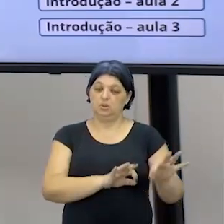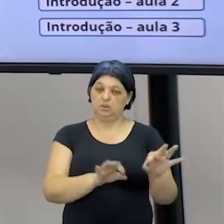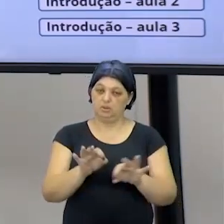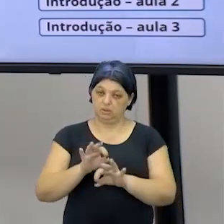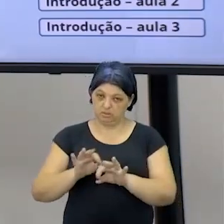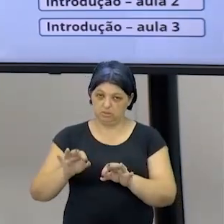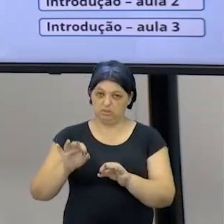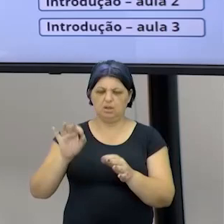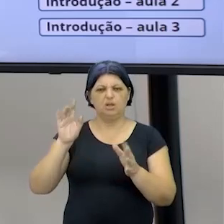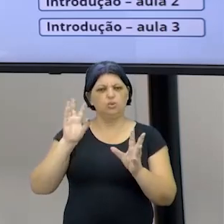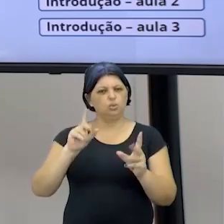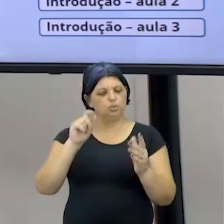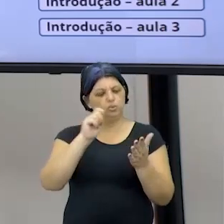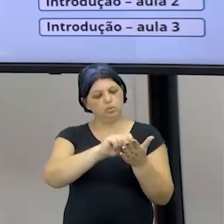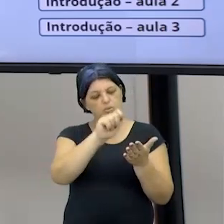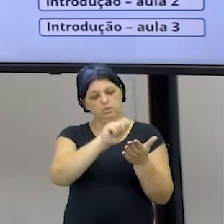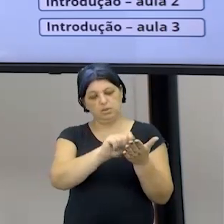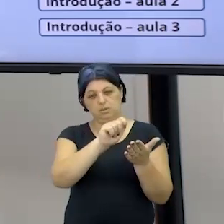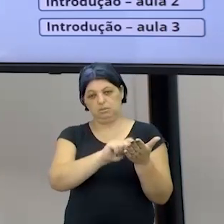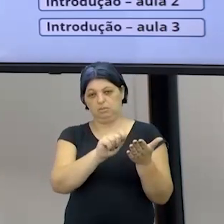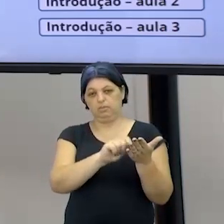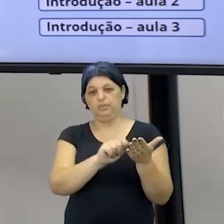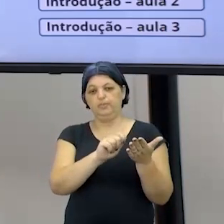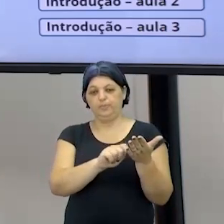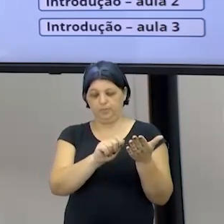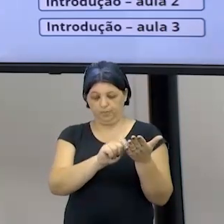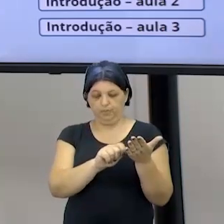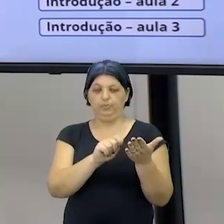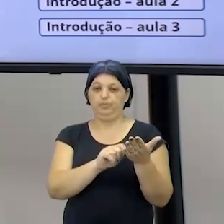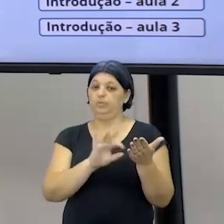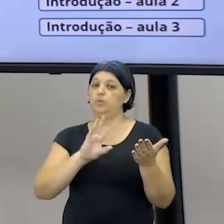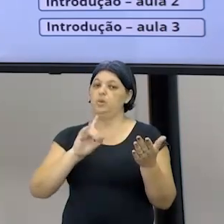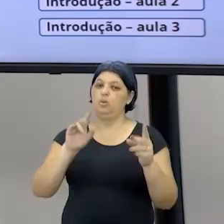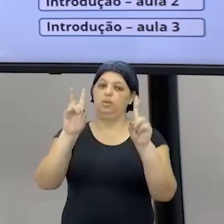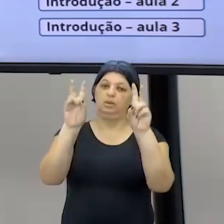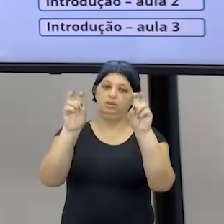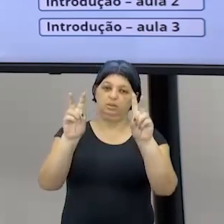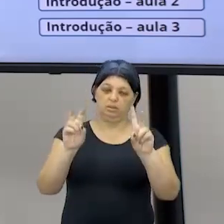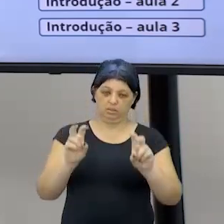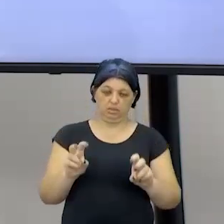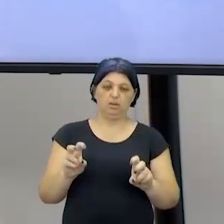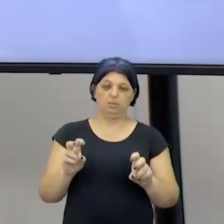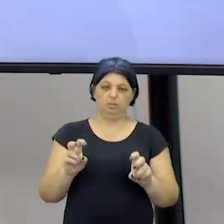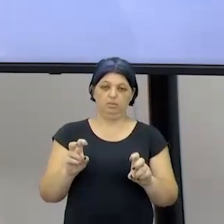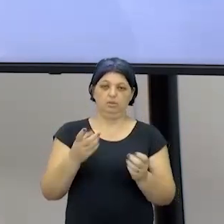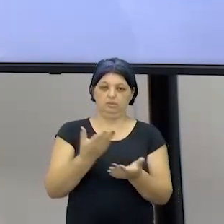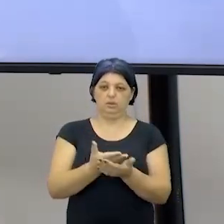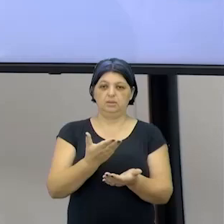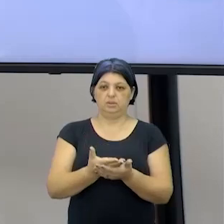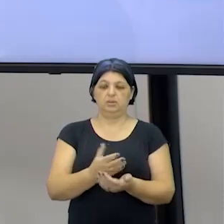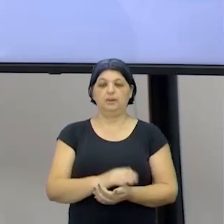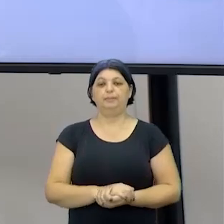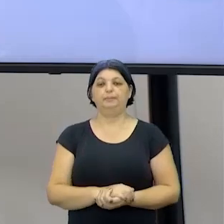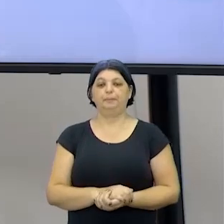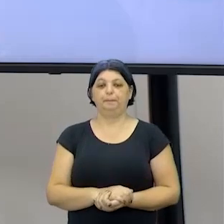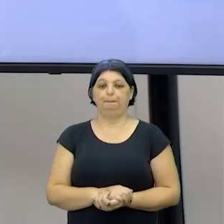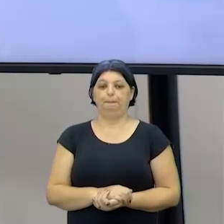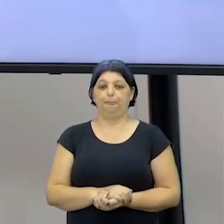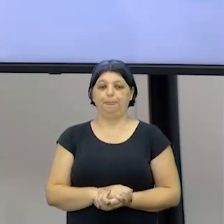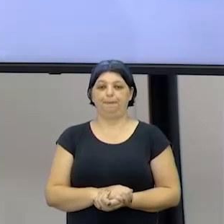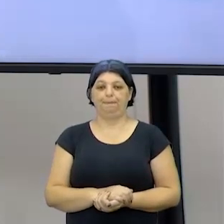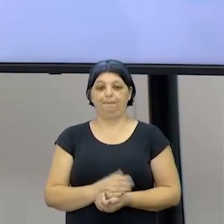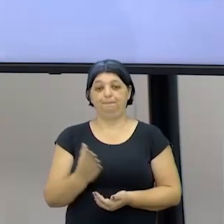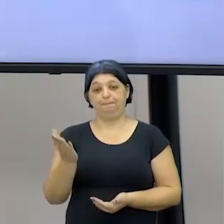seus registros aí referente a toda a temática abordada nas nossas aulas. Então vamos